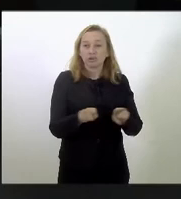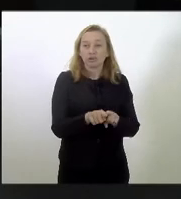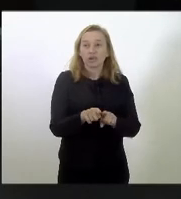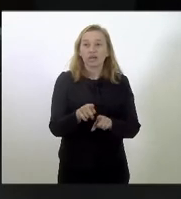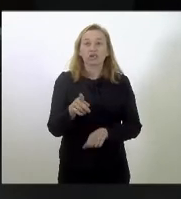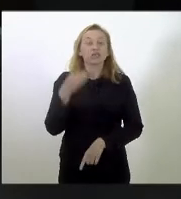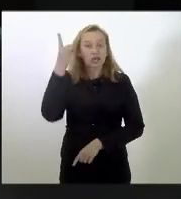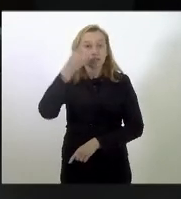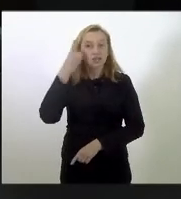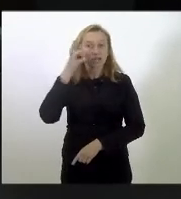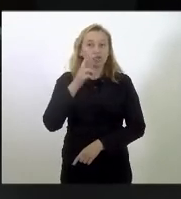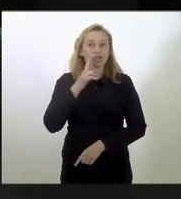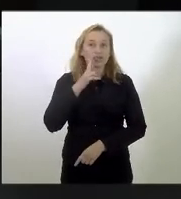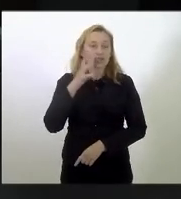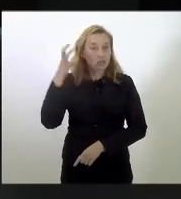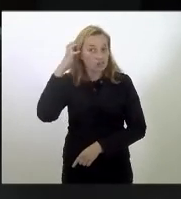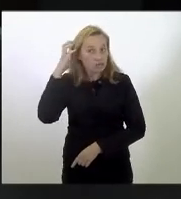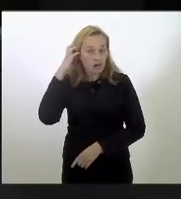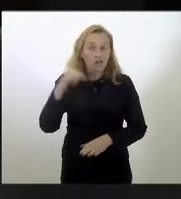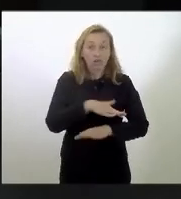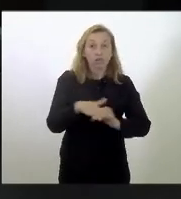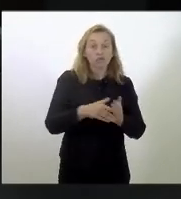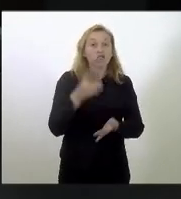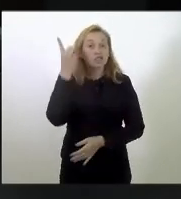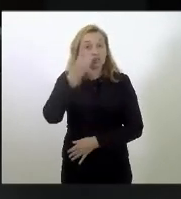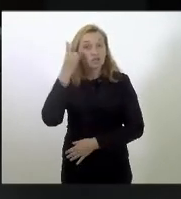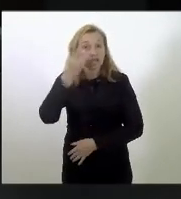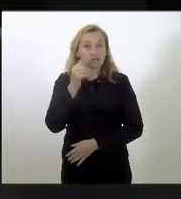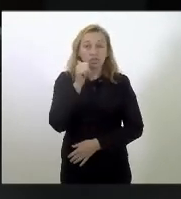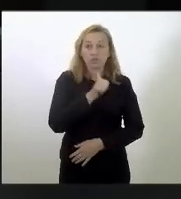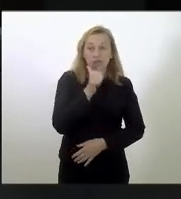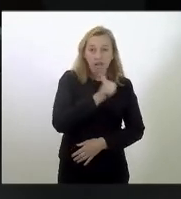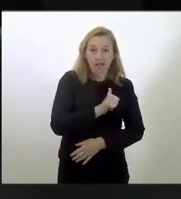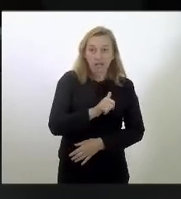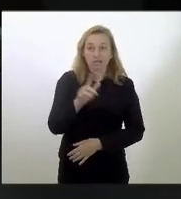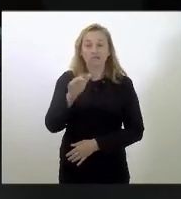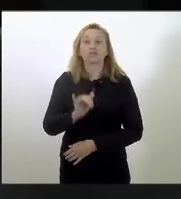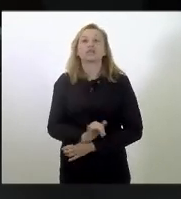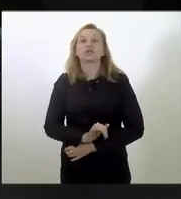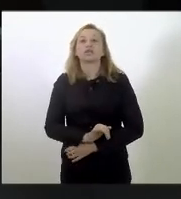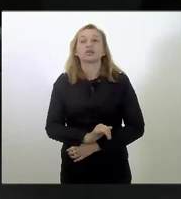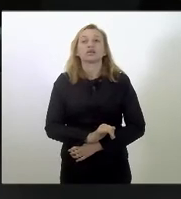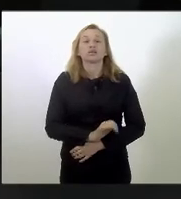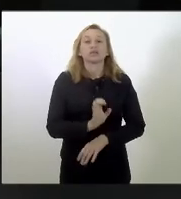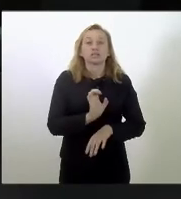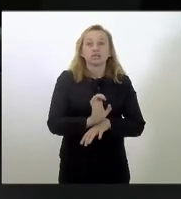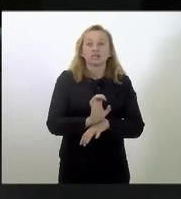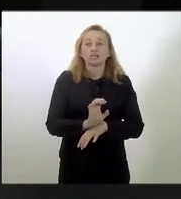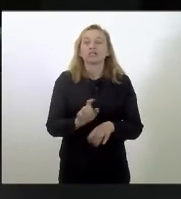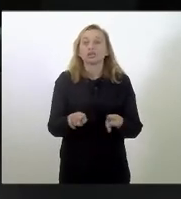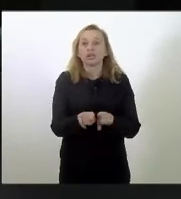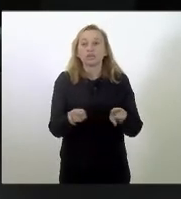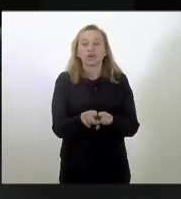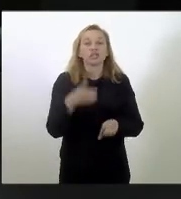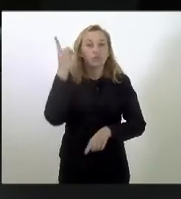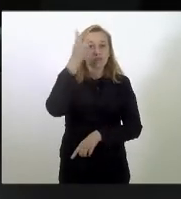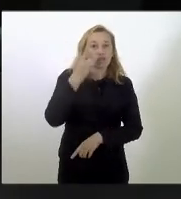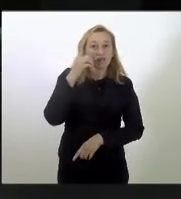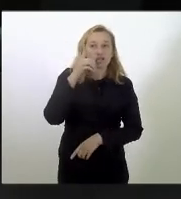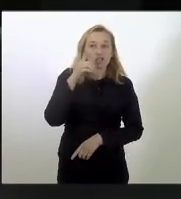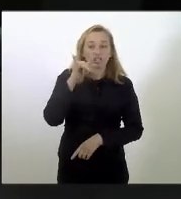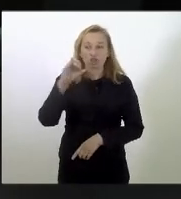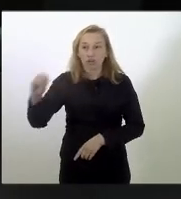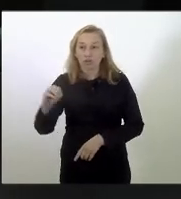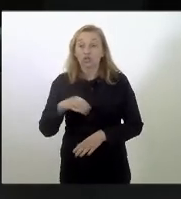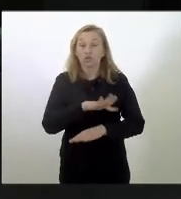Félix, cumprimentar todas as nossas deputadas estaduais e do nosso deputado Dionísio Lins, todos